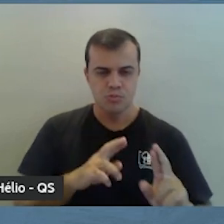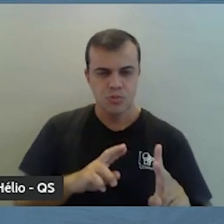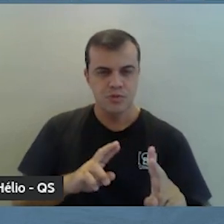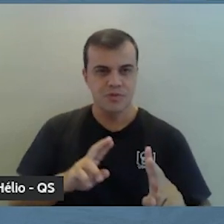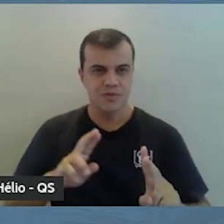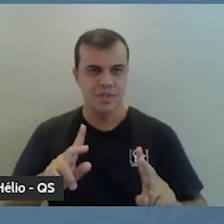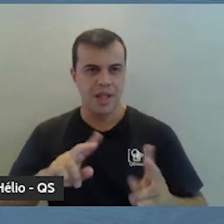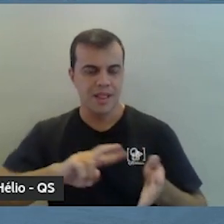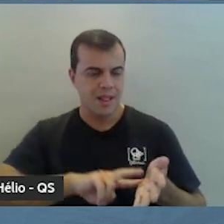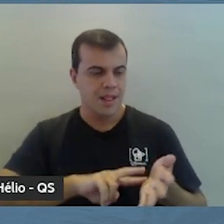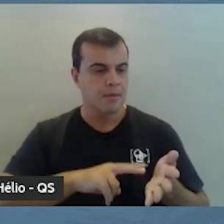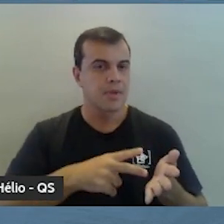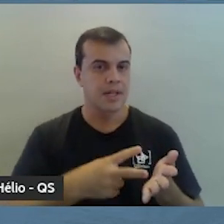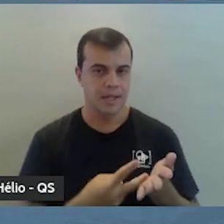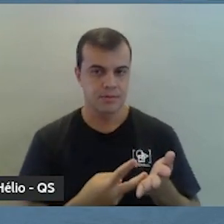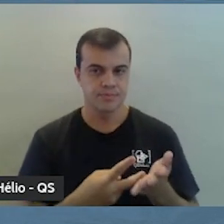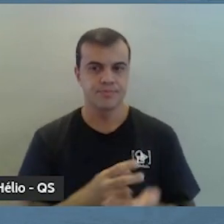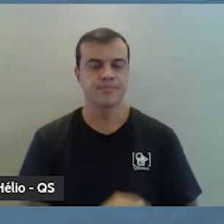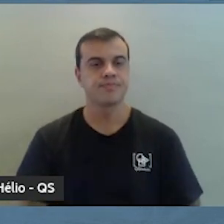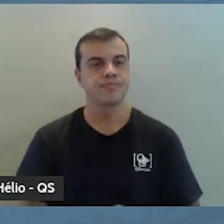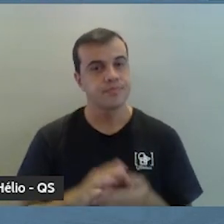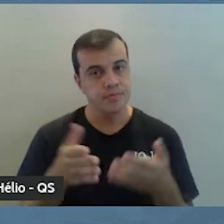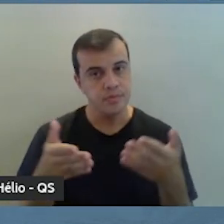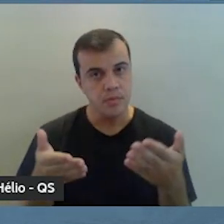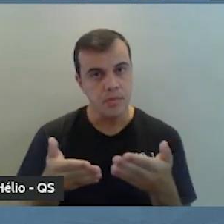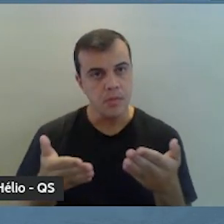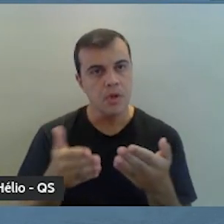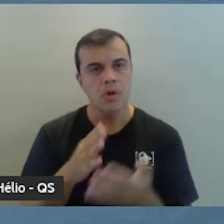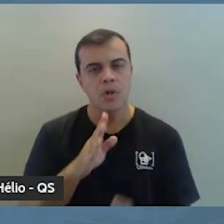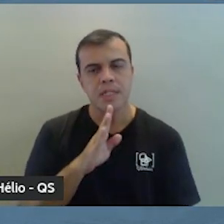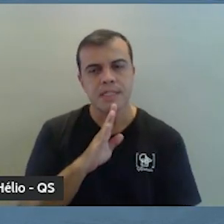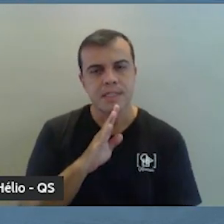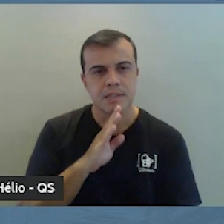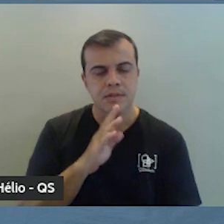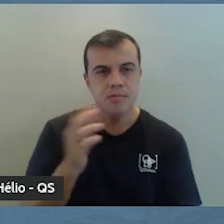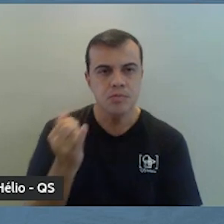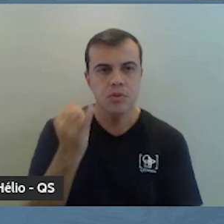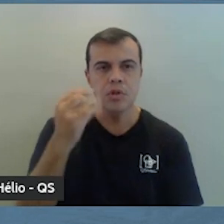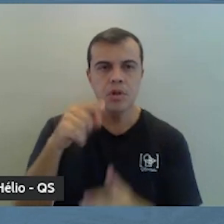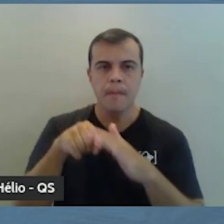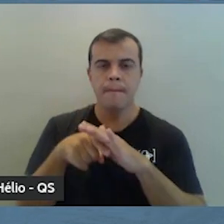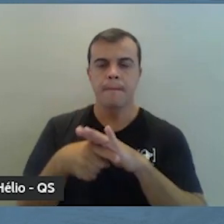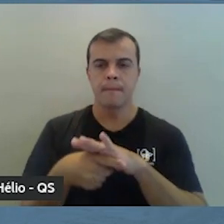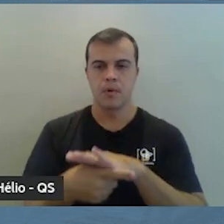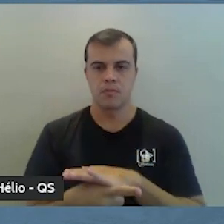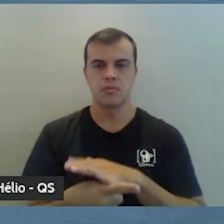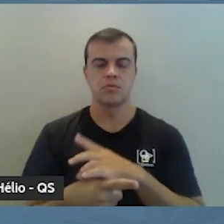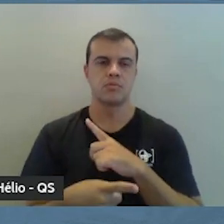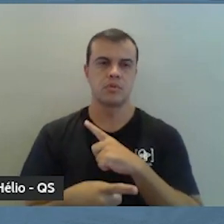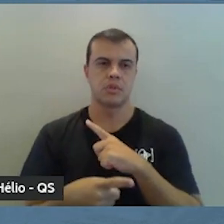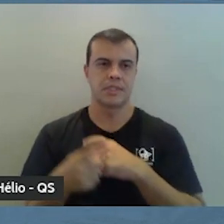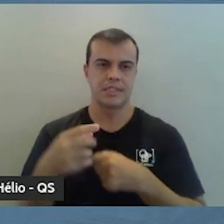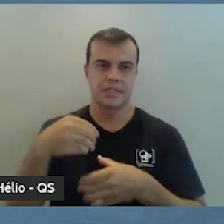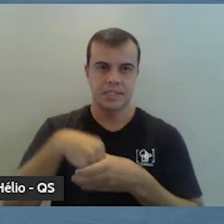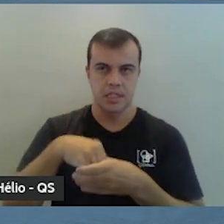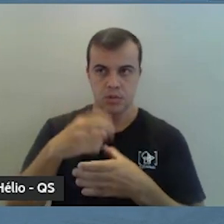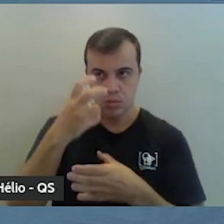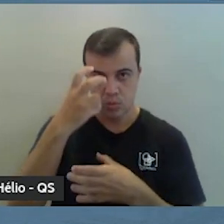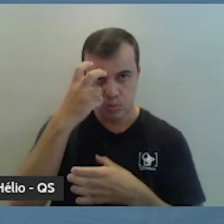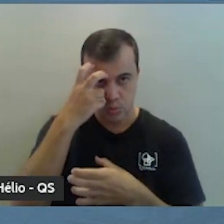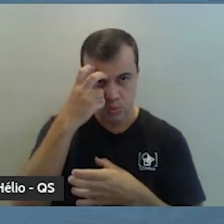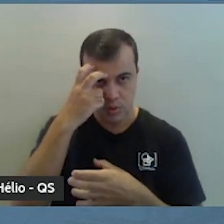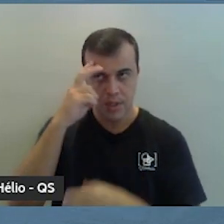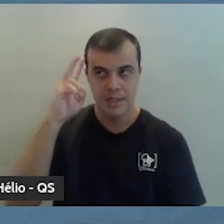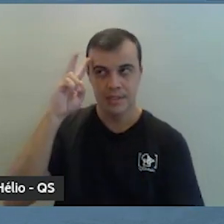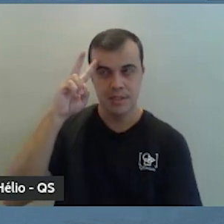interpretação, a abordagem? Agora reconhece-se um valor profundo que existe dentro da cultura popular, das